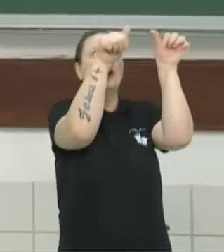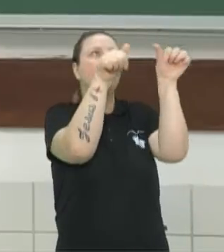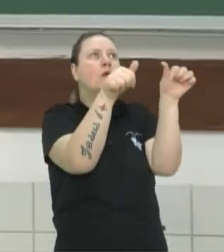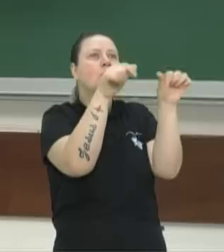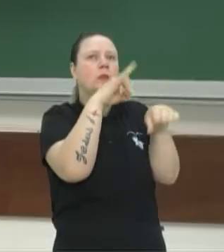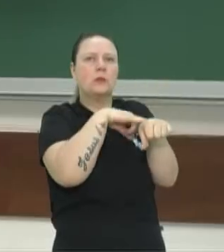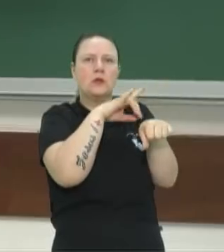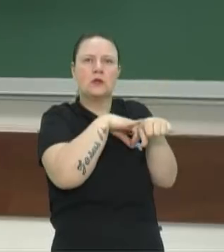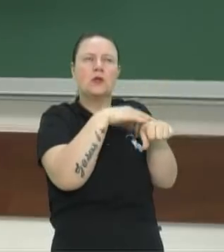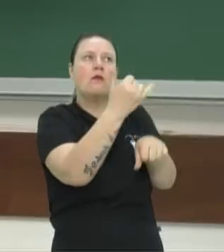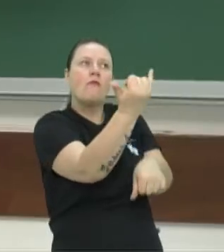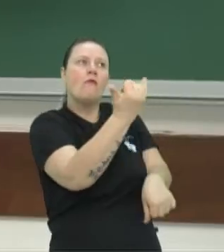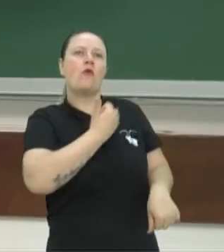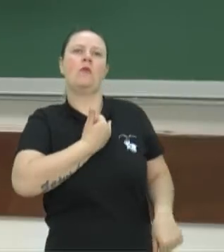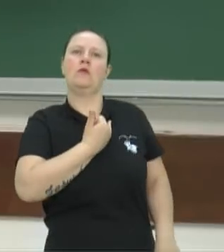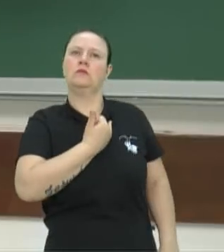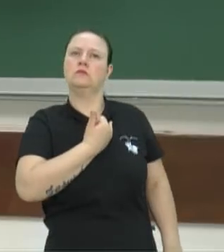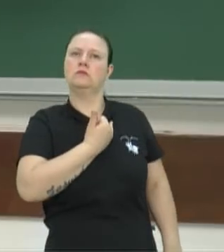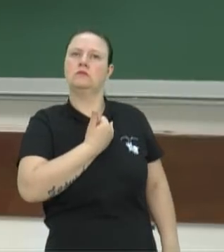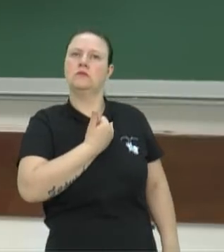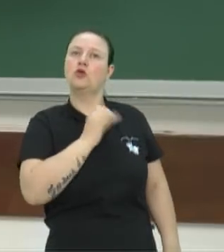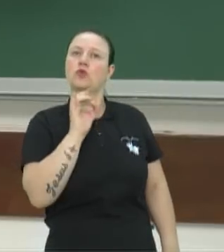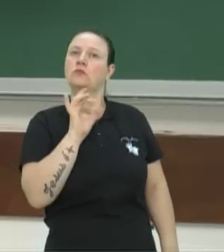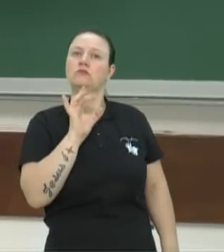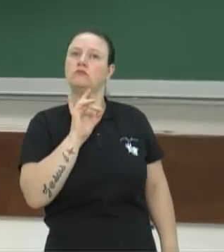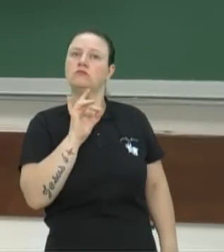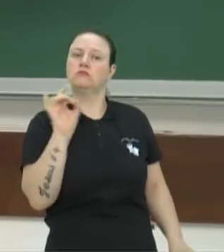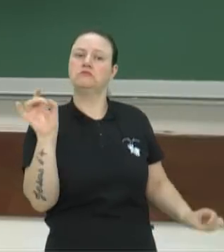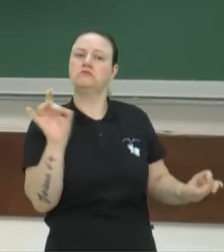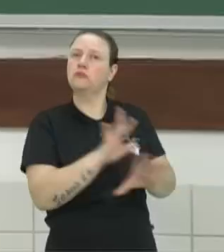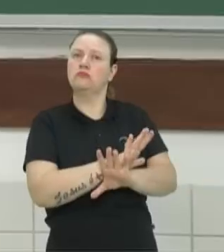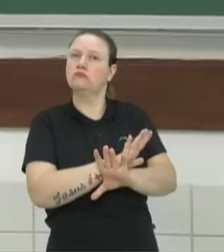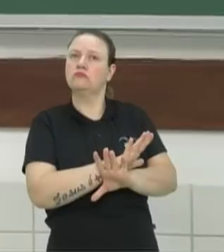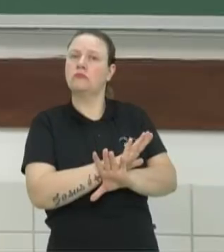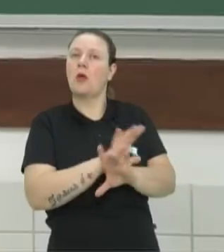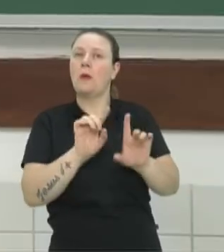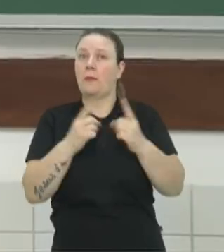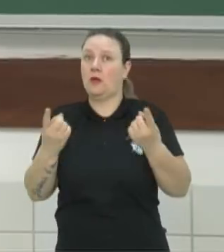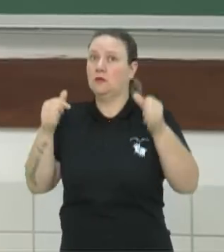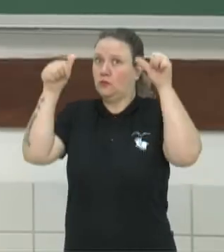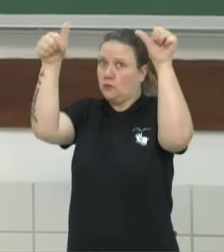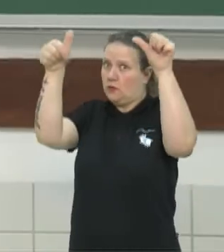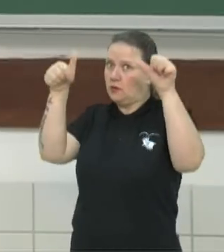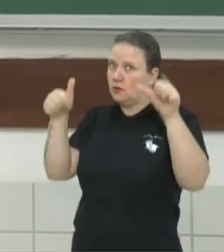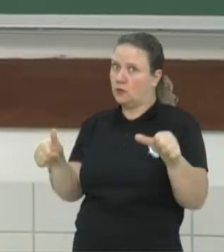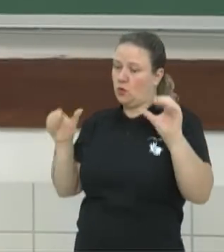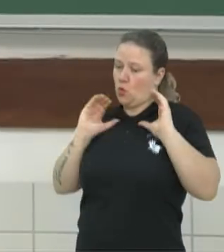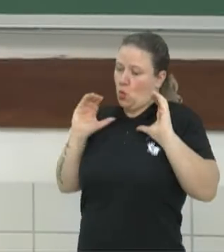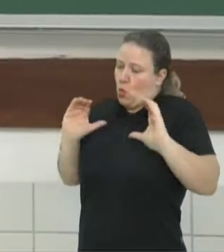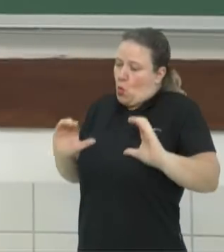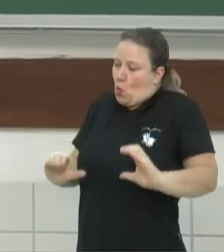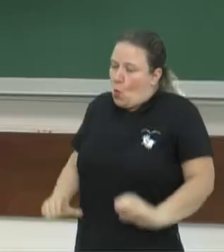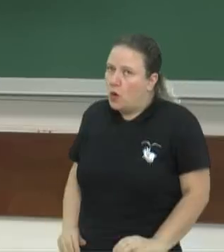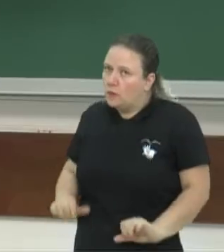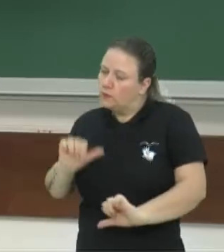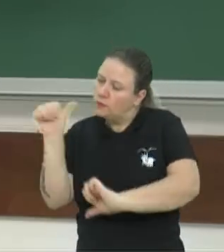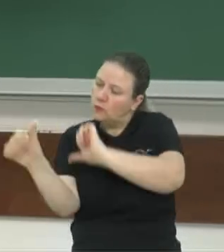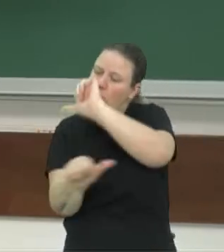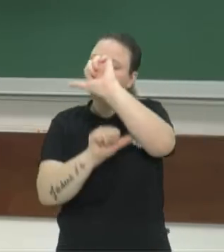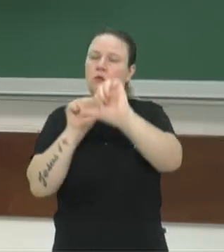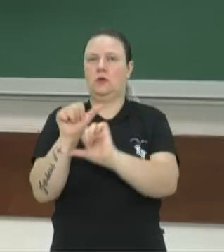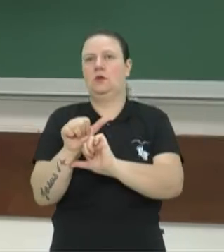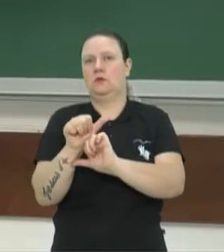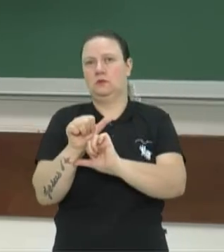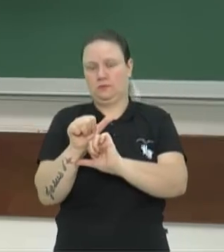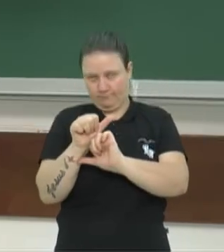informar. Nesse caso, não é informar, é convencer, é modificar um comportamento, ok? Você precisa estar atento a isso,